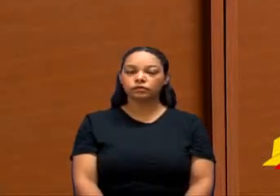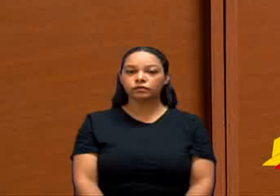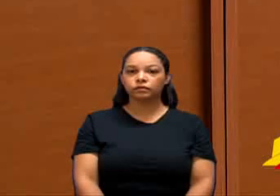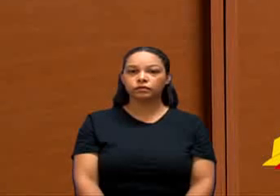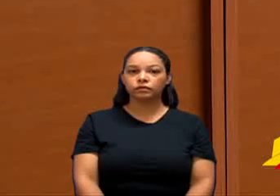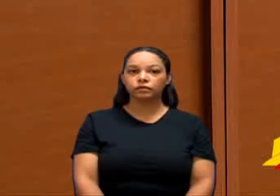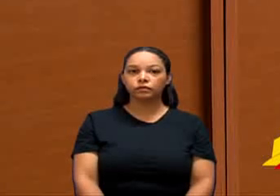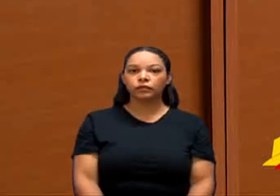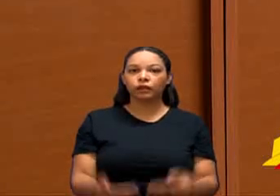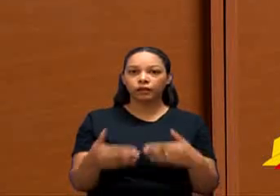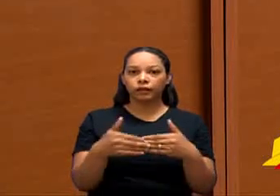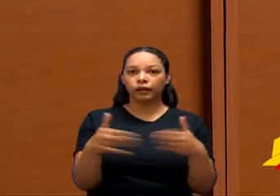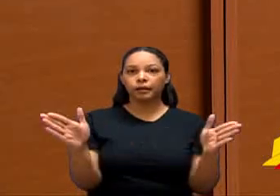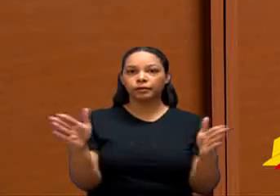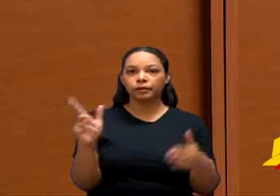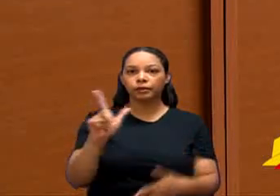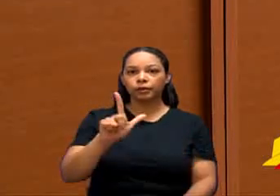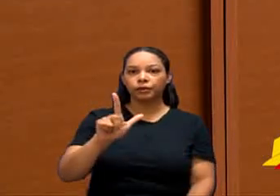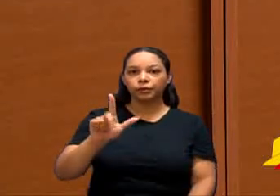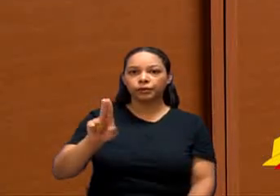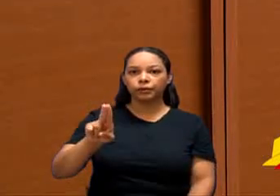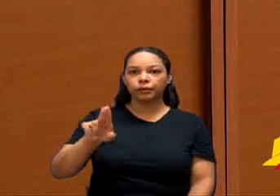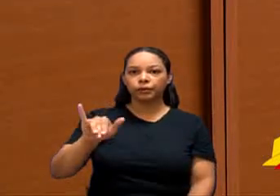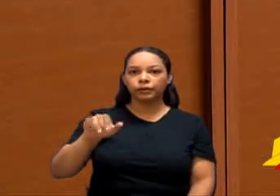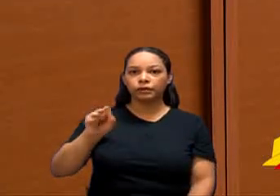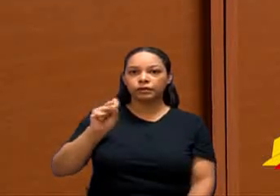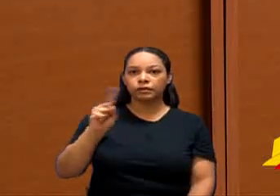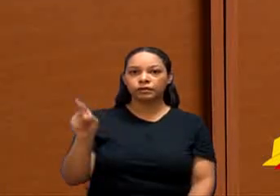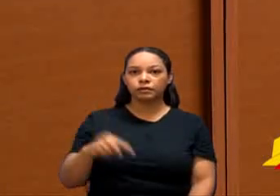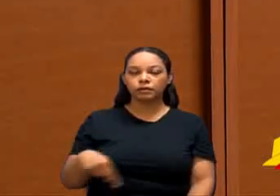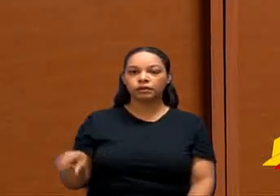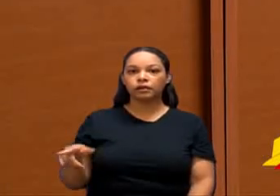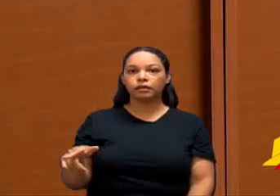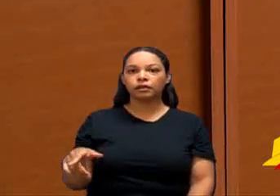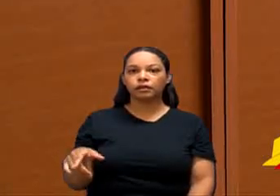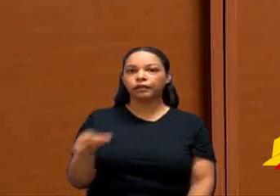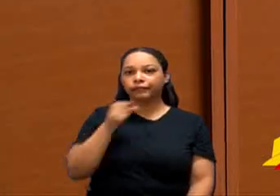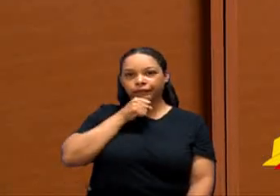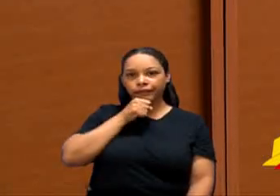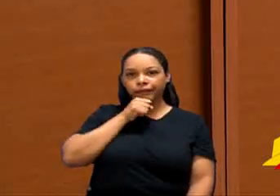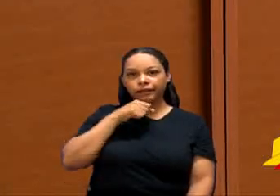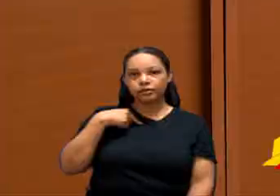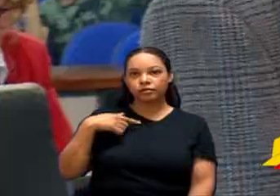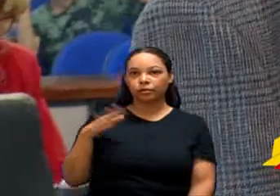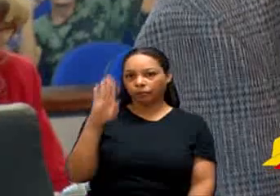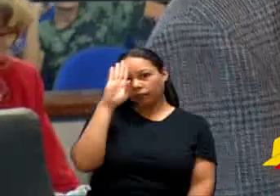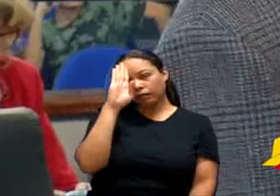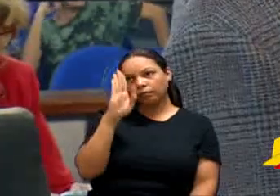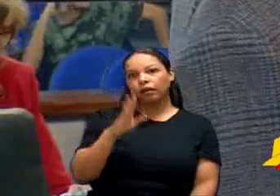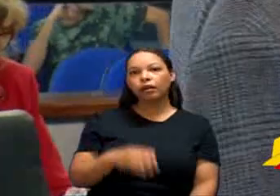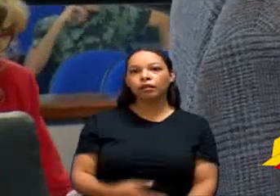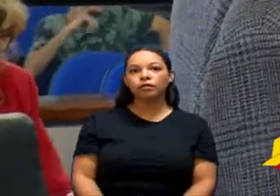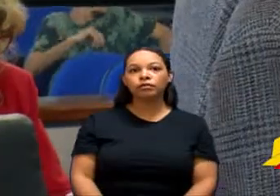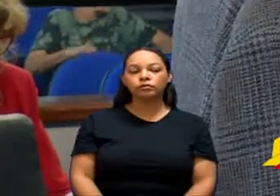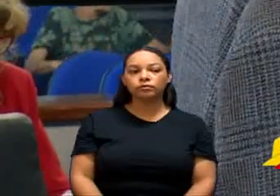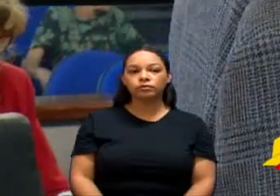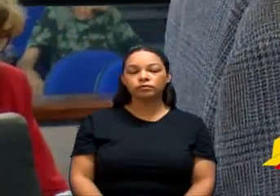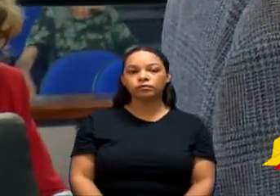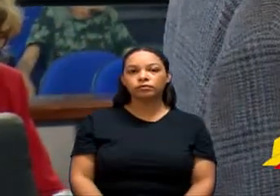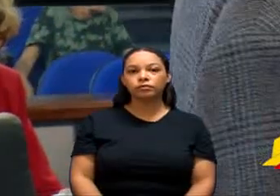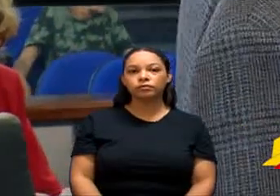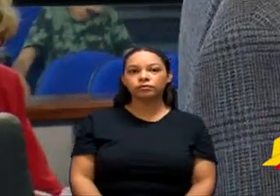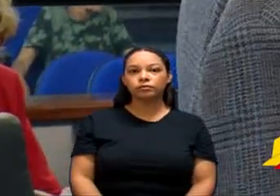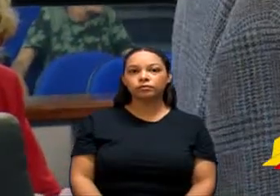Pode abrir para o Luiz é... Só um minutinho, rapidinho. Não, é a idade também, né, irmão? Tem prioridade. Eu não sei se